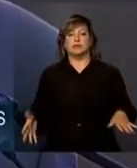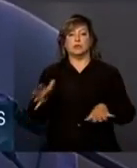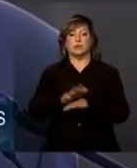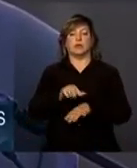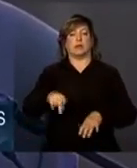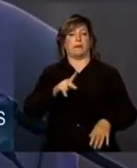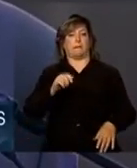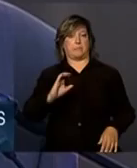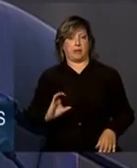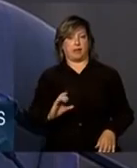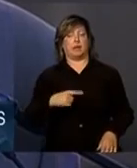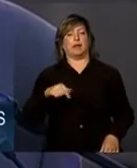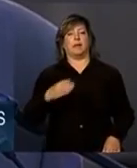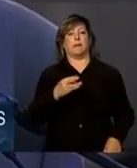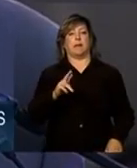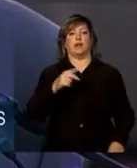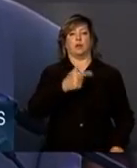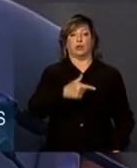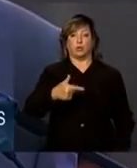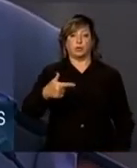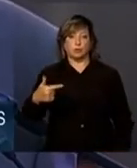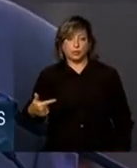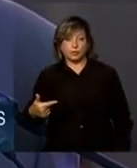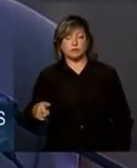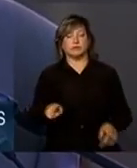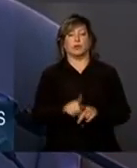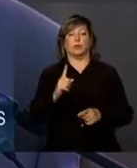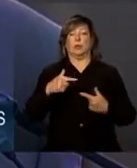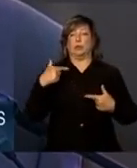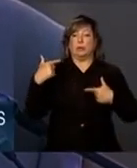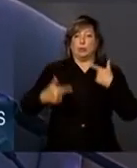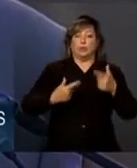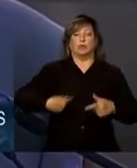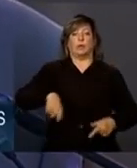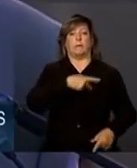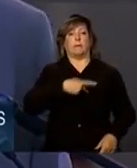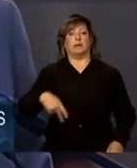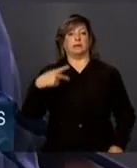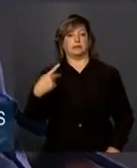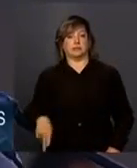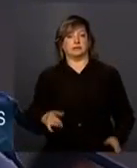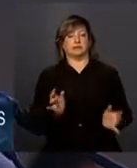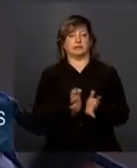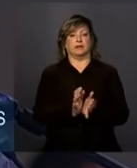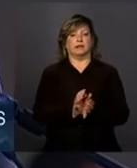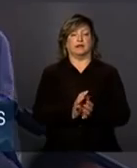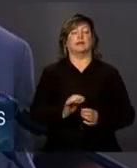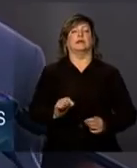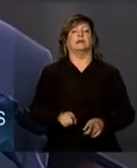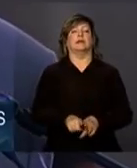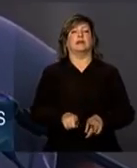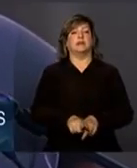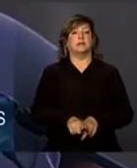estamos trabalhando. A BR-222, uma luta aqui do nosso presidente da Assembleia, Temístocles Filho, e